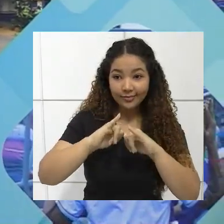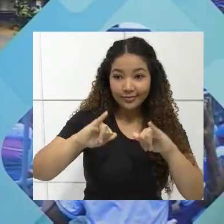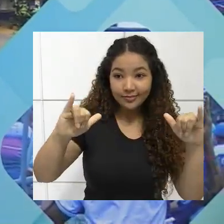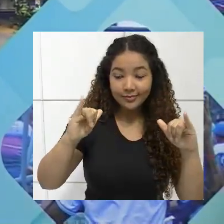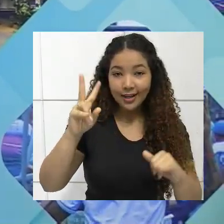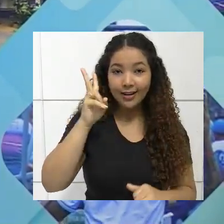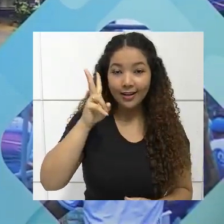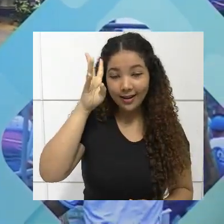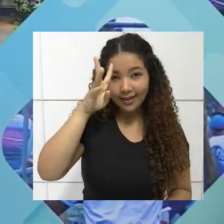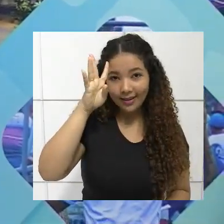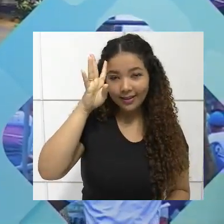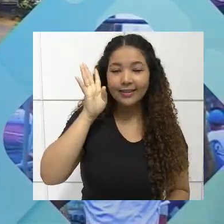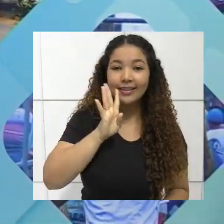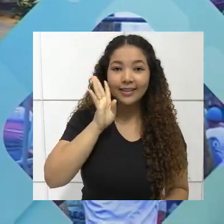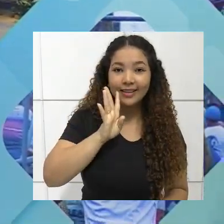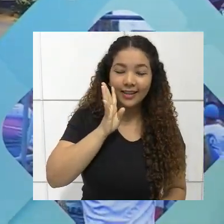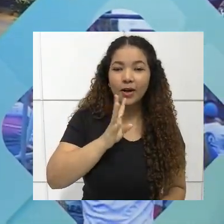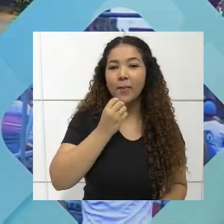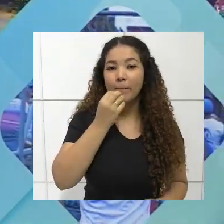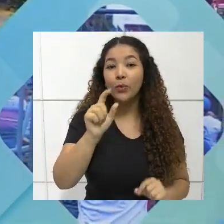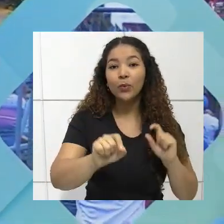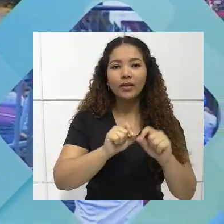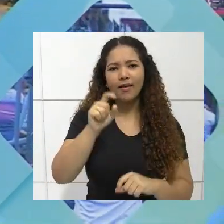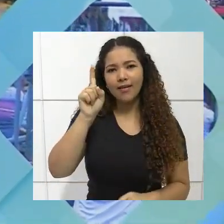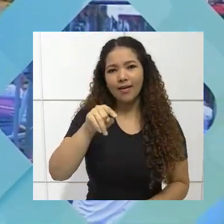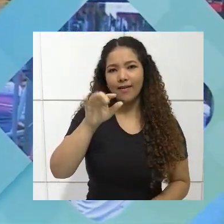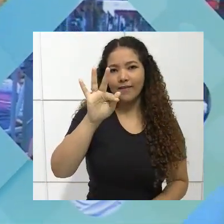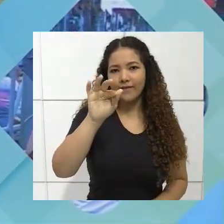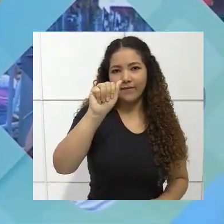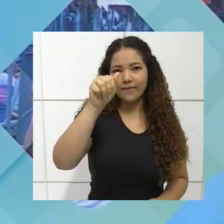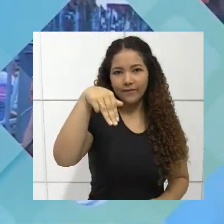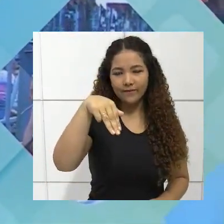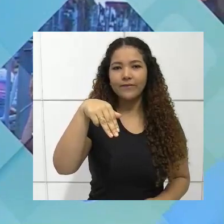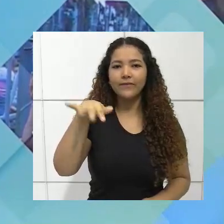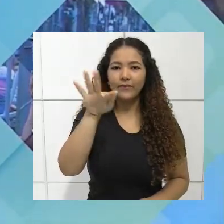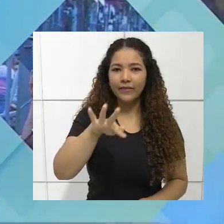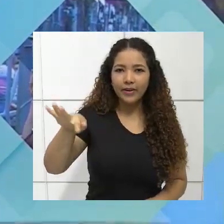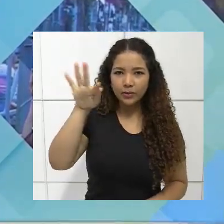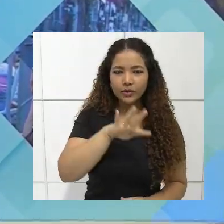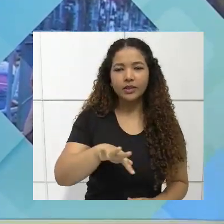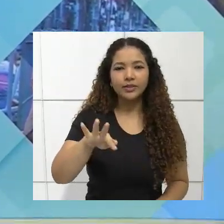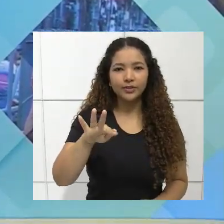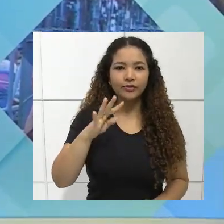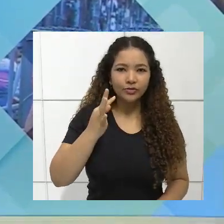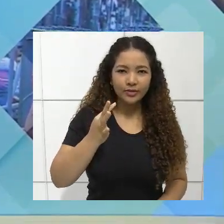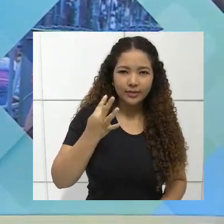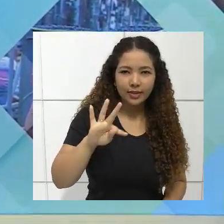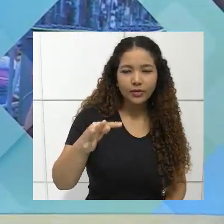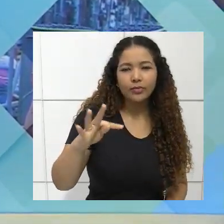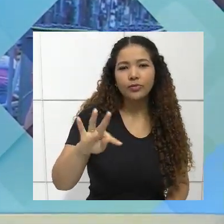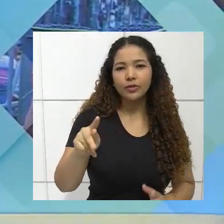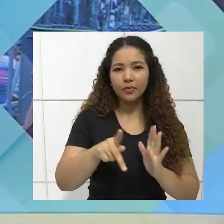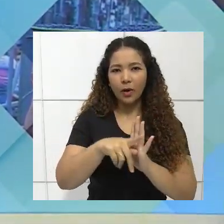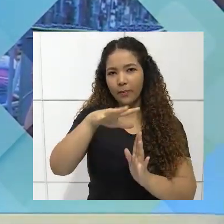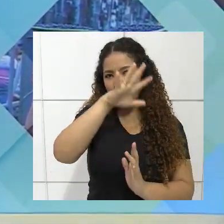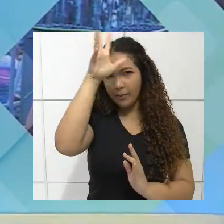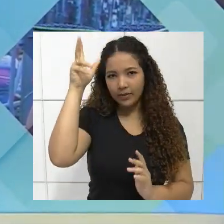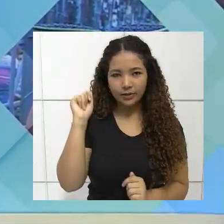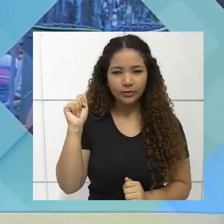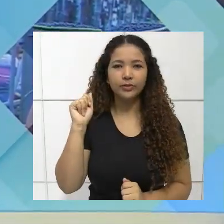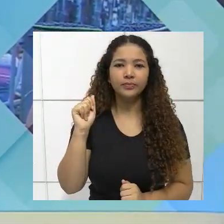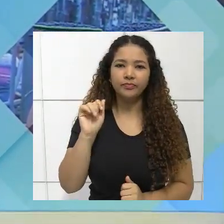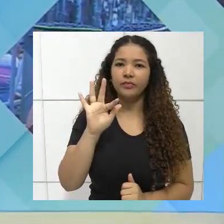bacana da Faculdade de Educação e Tecnologia da Amazônia. Eu estou falando FAM. Você que precisa fazer uma graduação, corra lá agora mesmo. A FAM